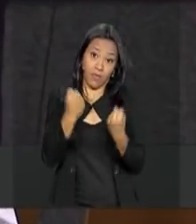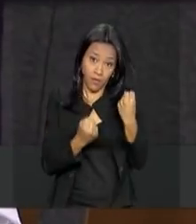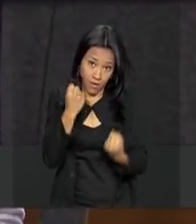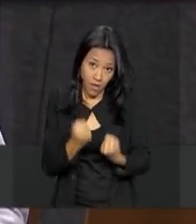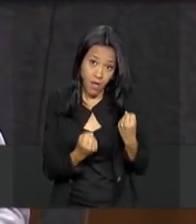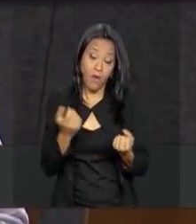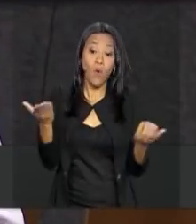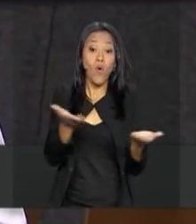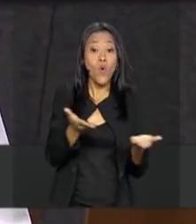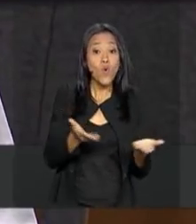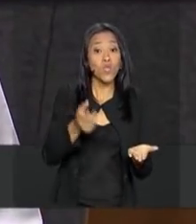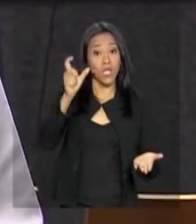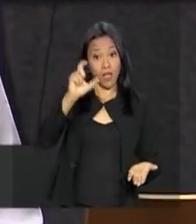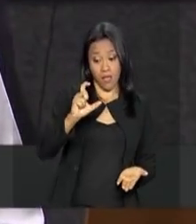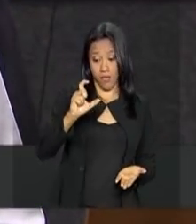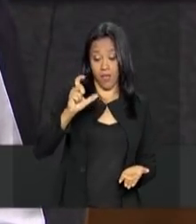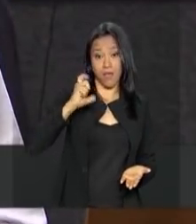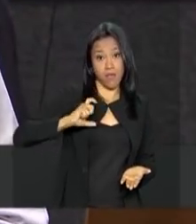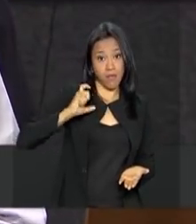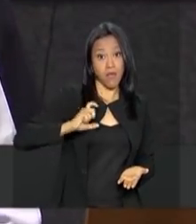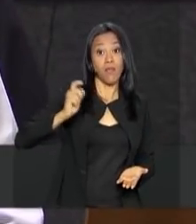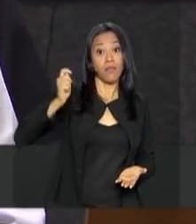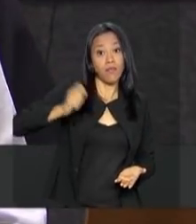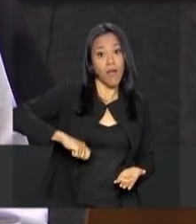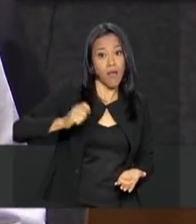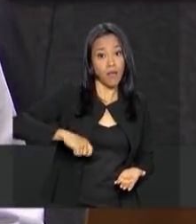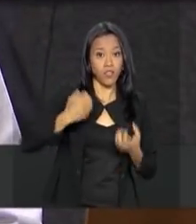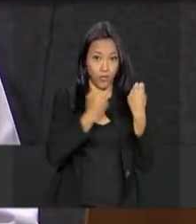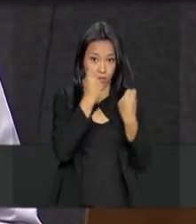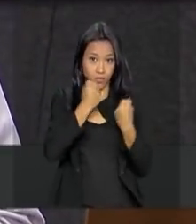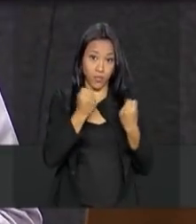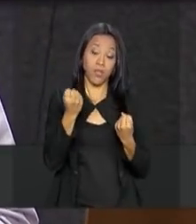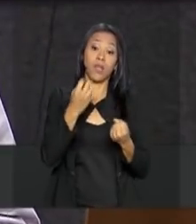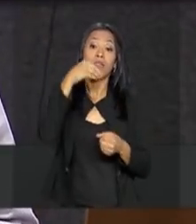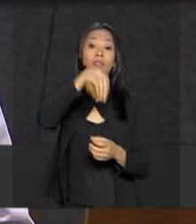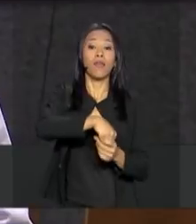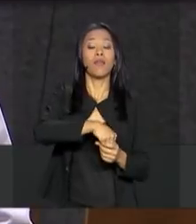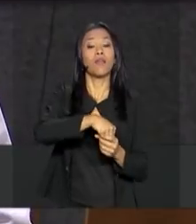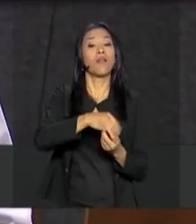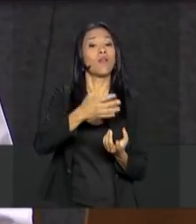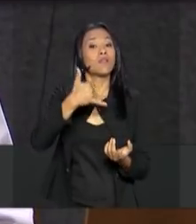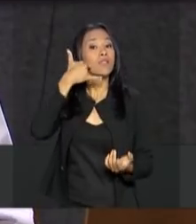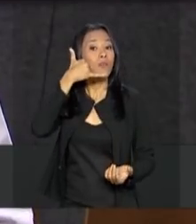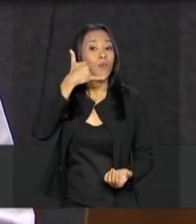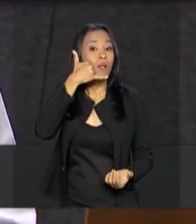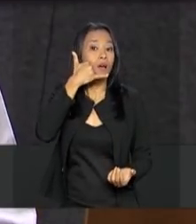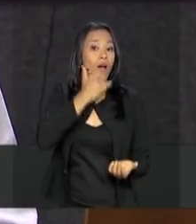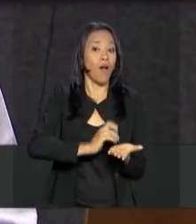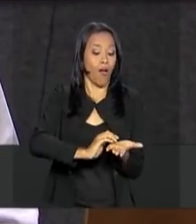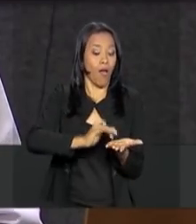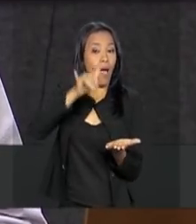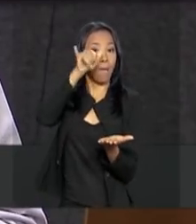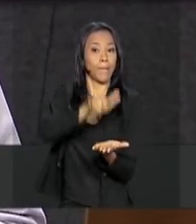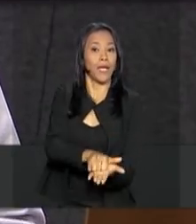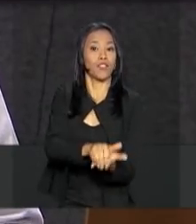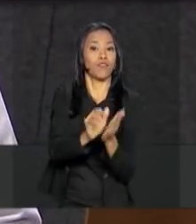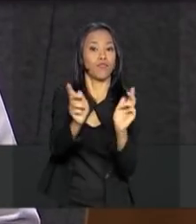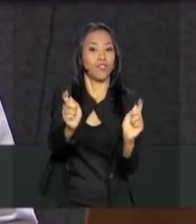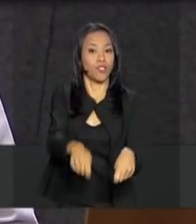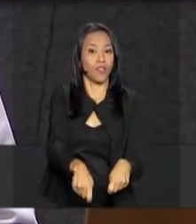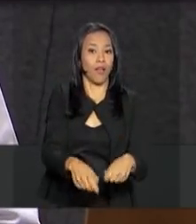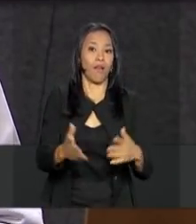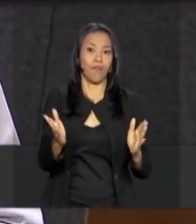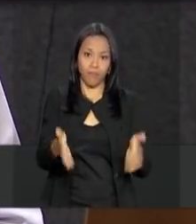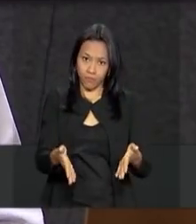levado, é digitalizado, já pode ser levado no celular, o documento do carro também poderá ser acessado pelo aplicativo. A